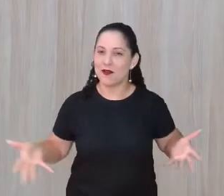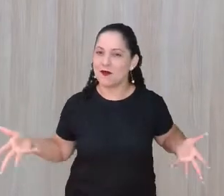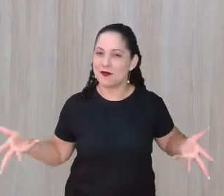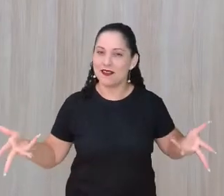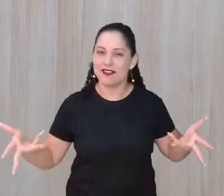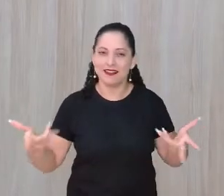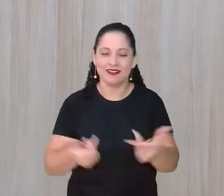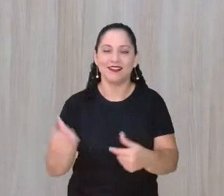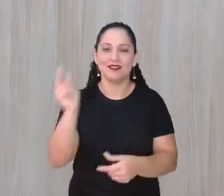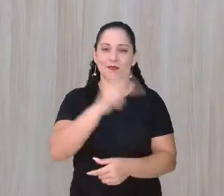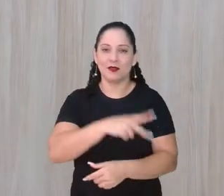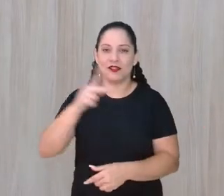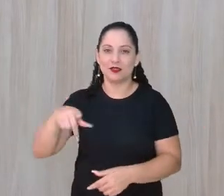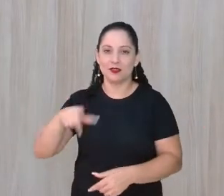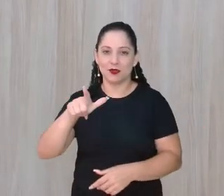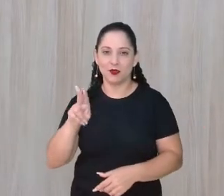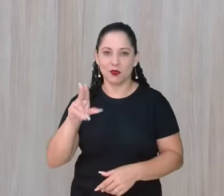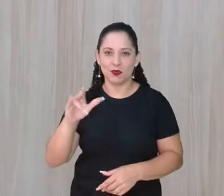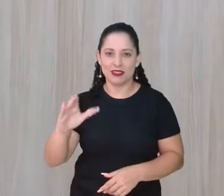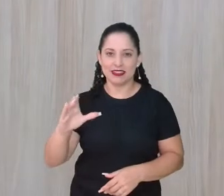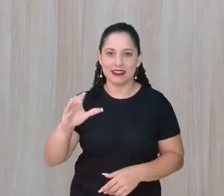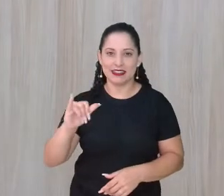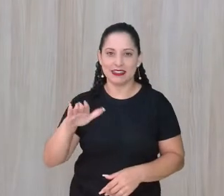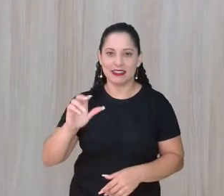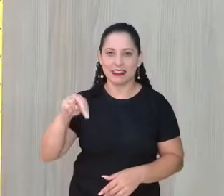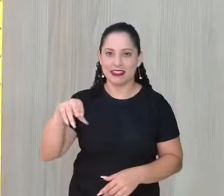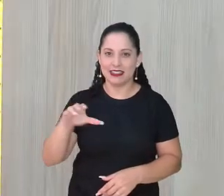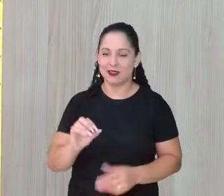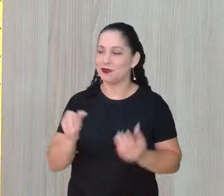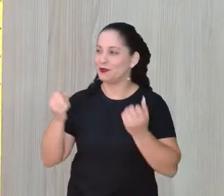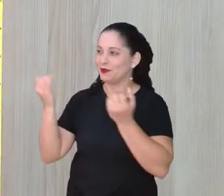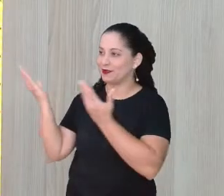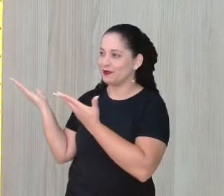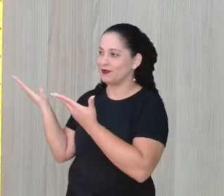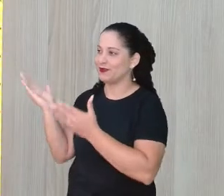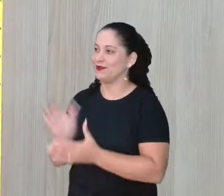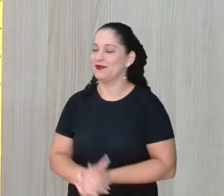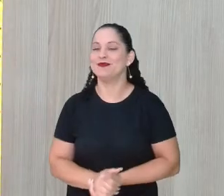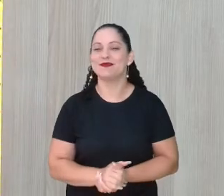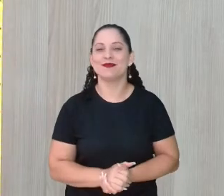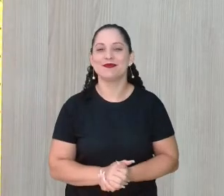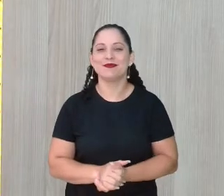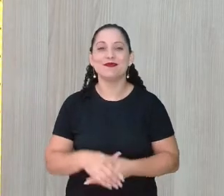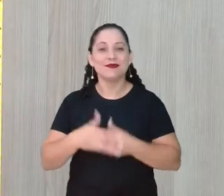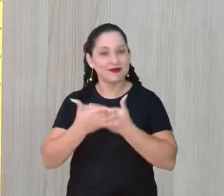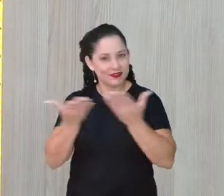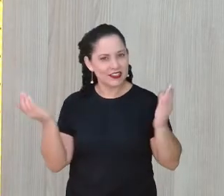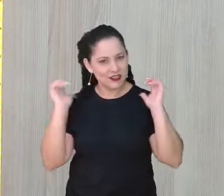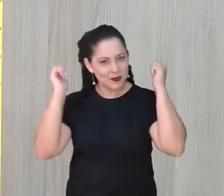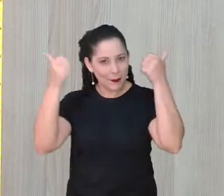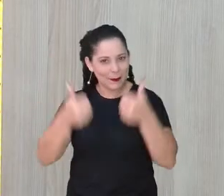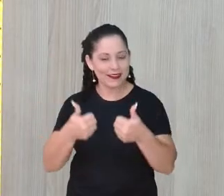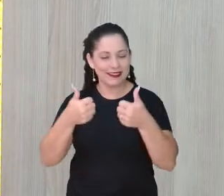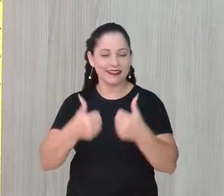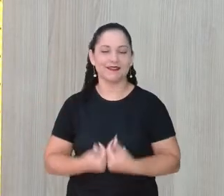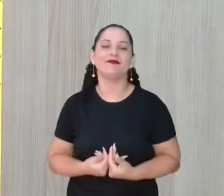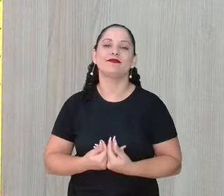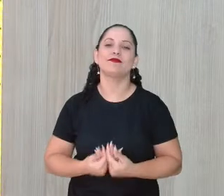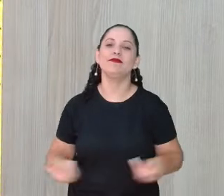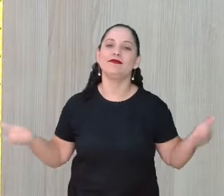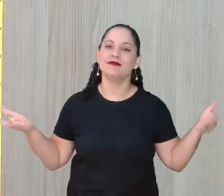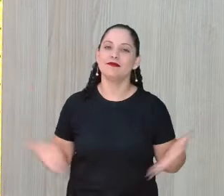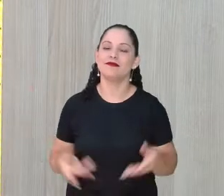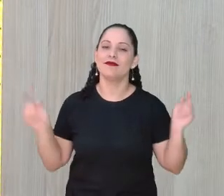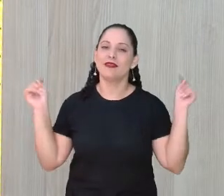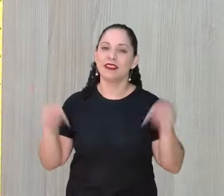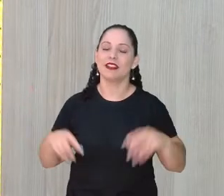maravilhoso professor Luciano. Fala aí, Luciano. E aí, pessoal, tudo bom com vocês? A gente está aqui